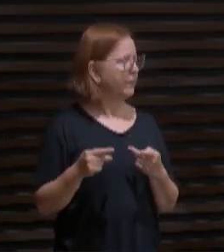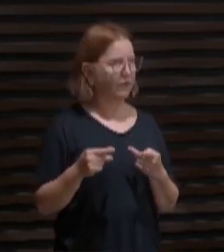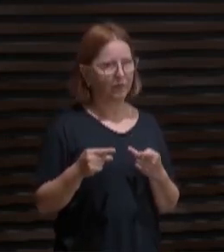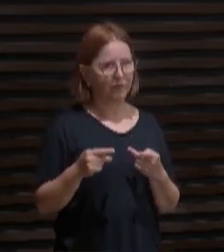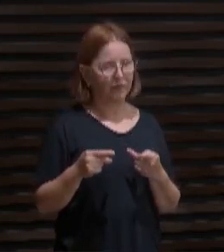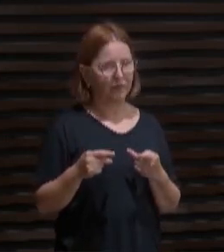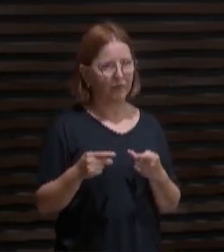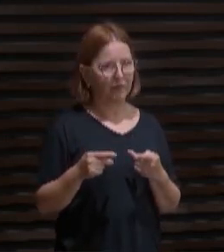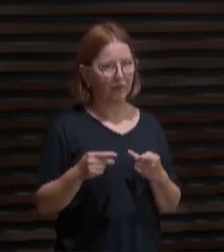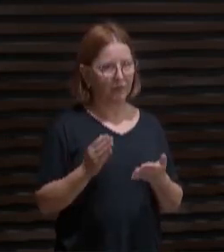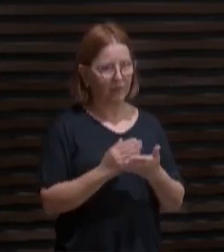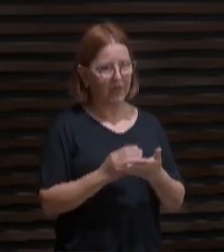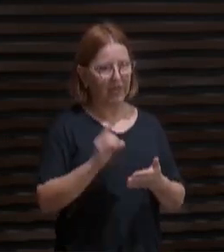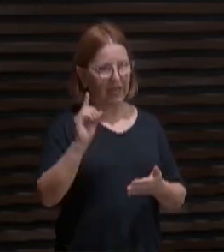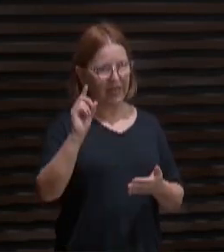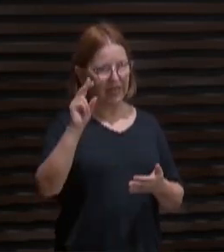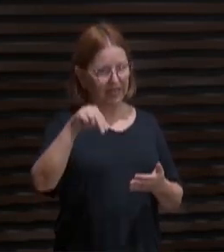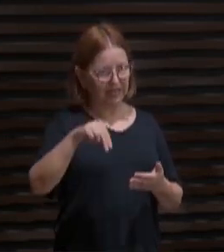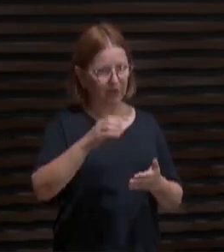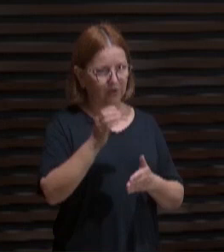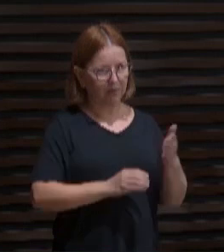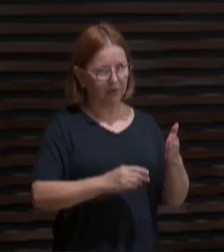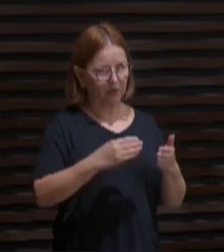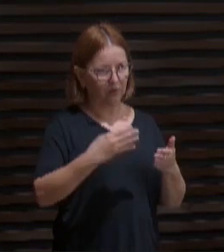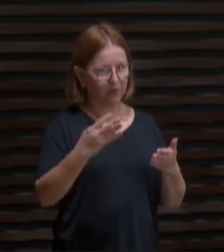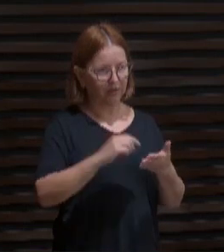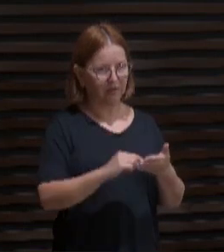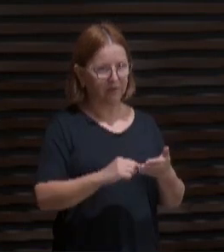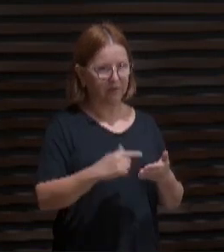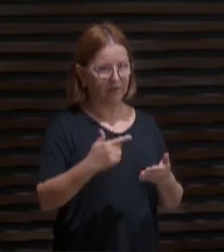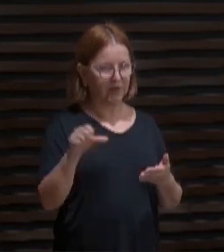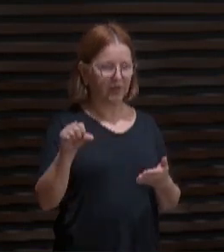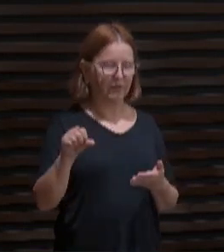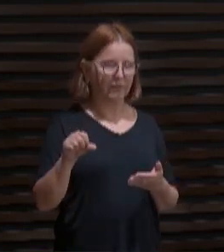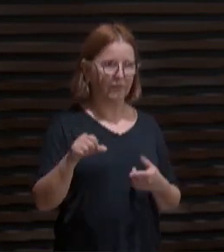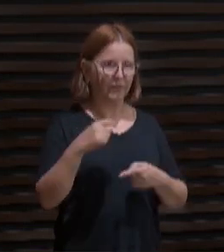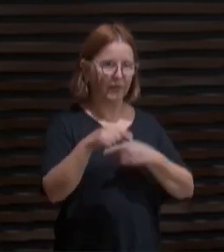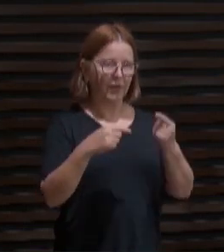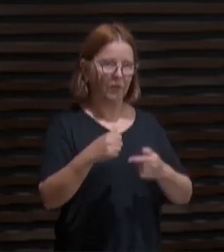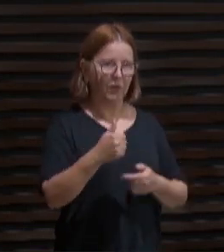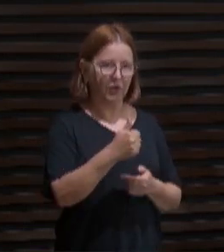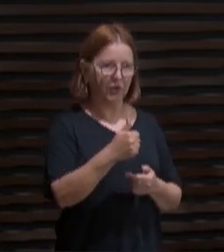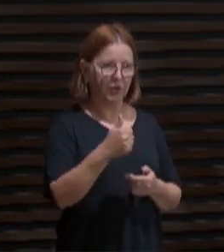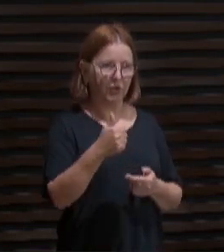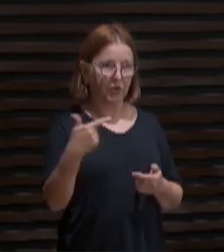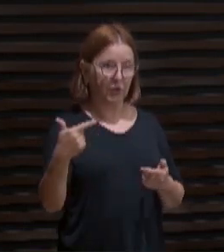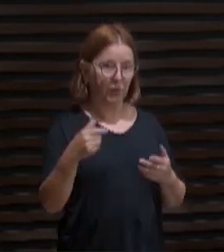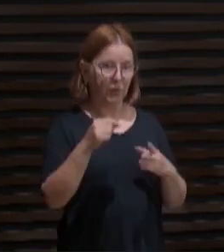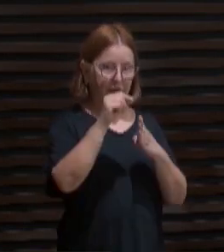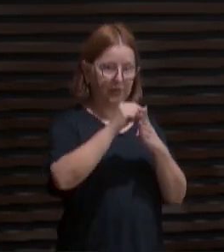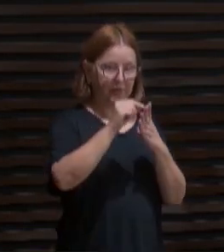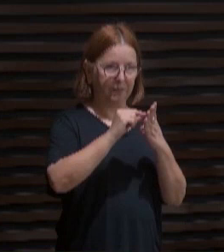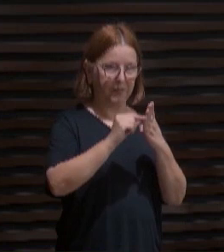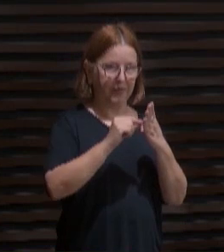Daniel 4, 29, ao cabo de 12 meses, passeando sobre